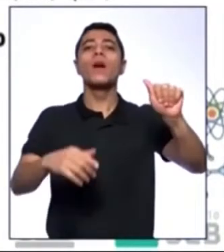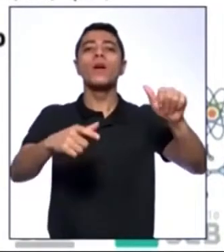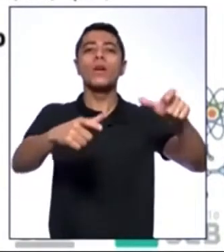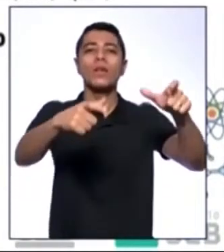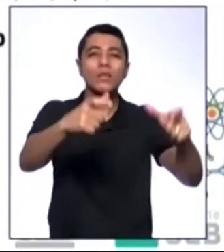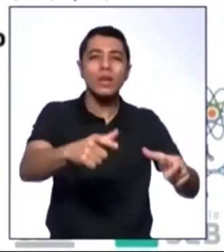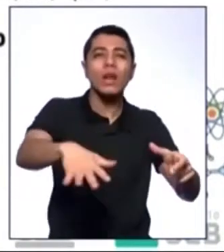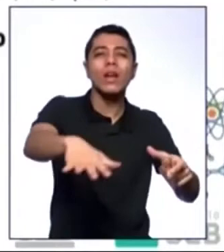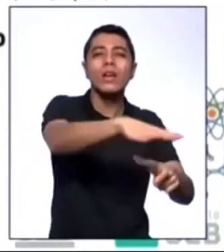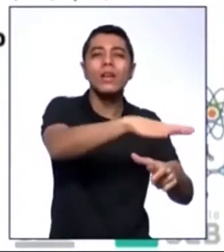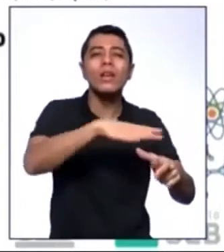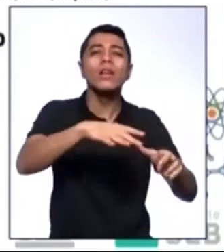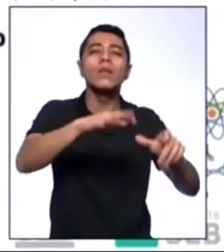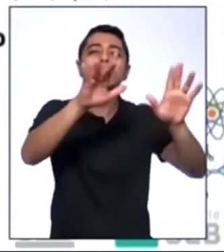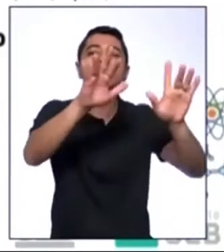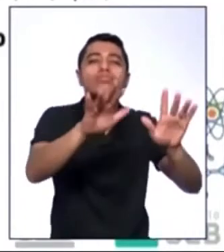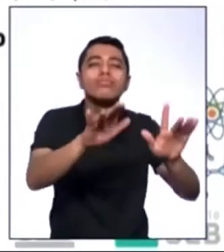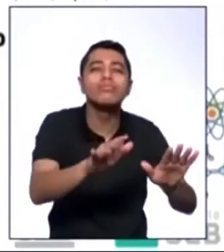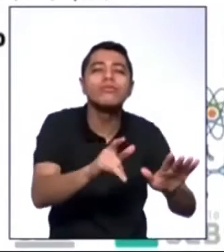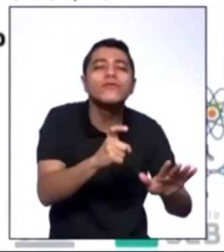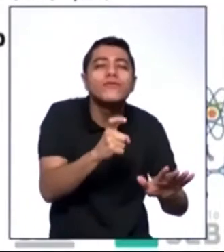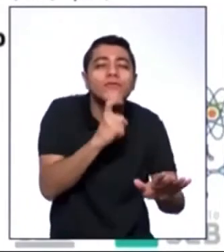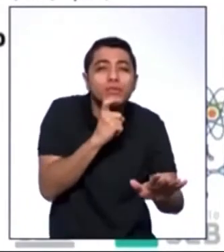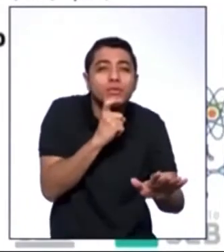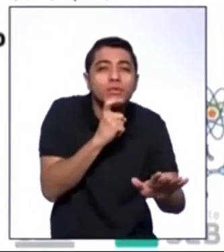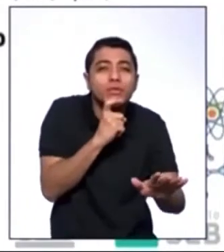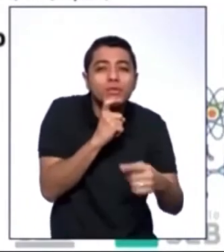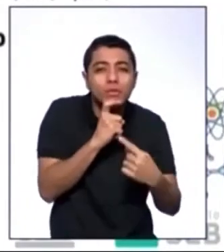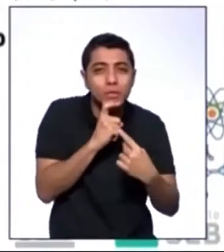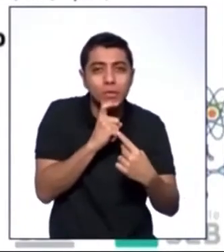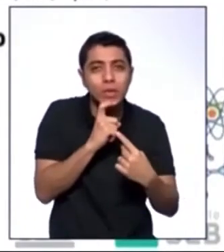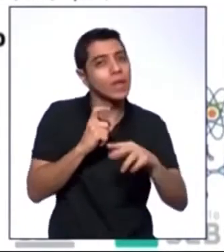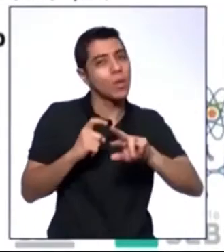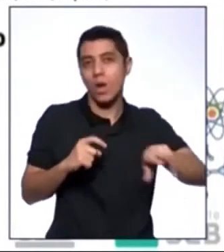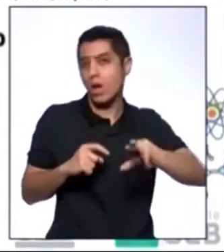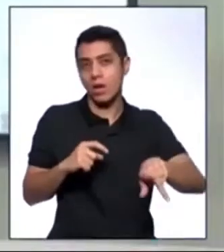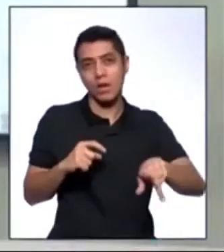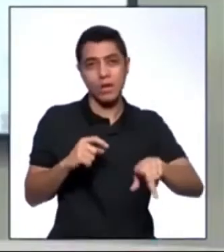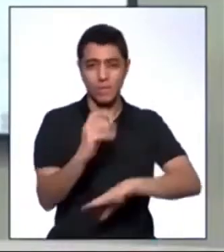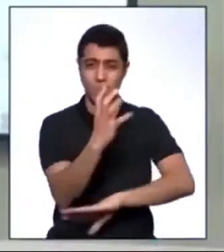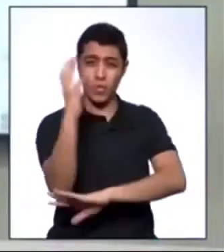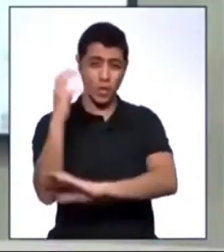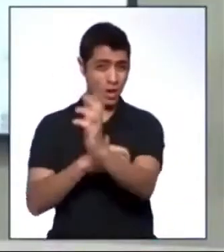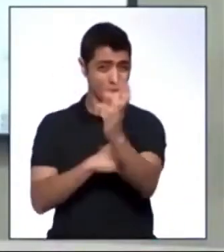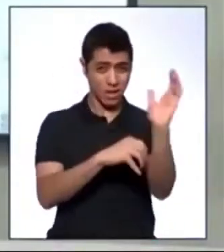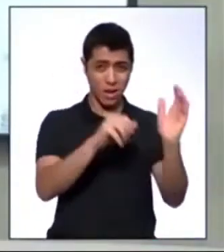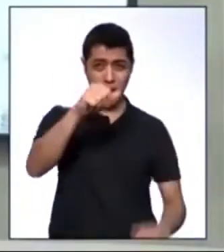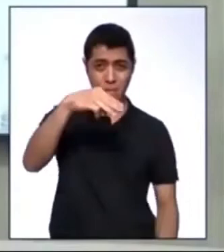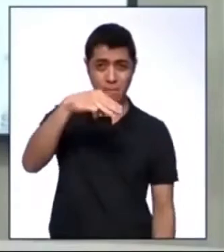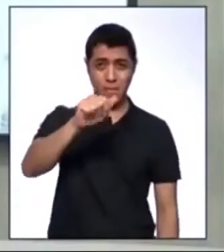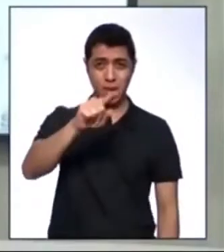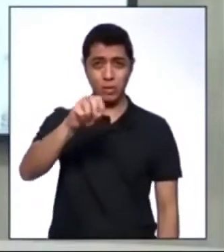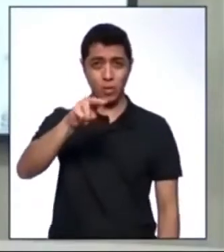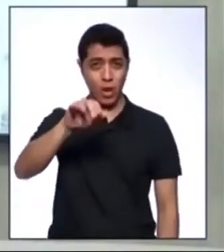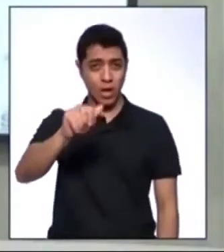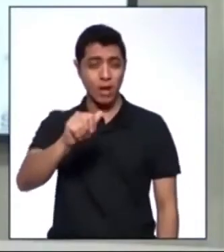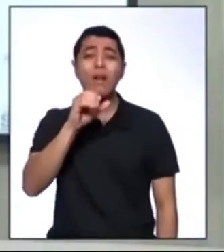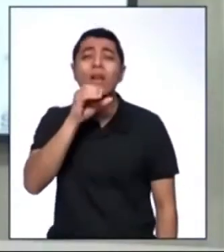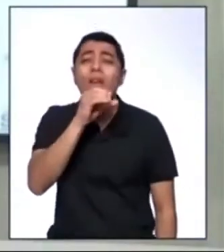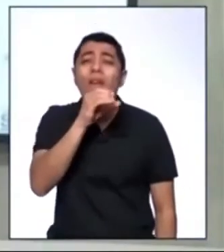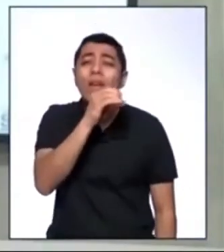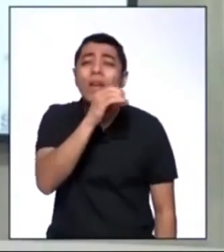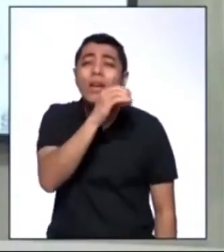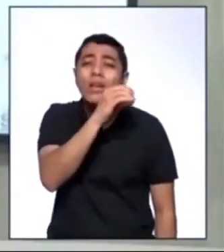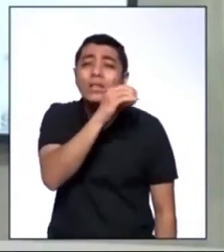resfriamento em superfície? Não. Na região amazônica, o clima é equatorial, é quente e úmido. A gente não tem um resfriamento na